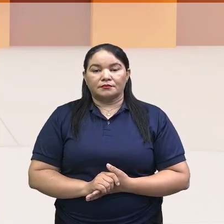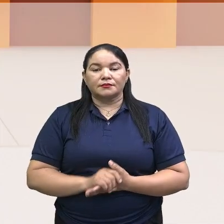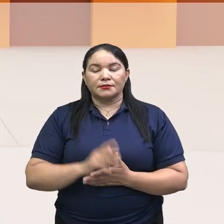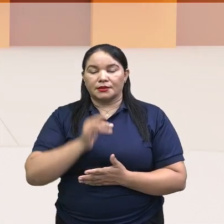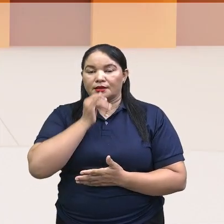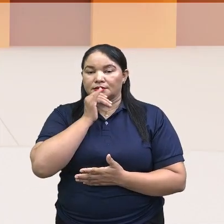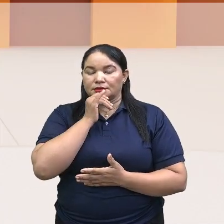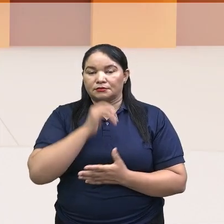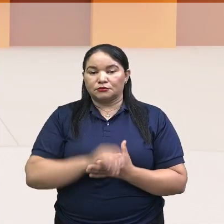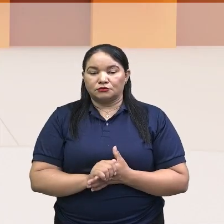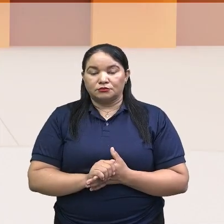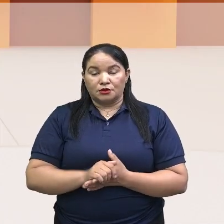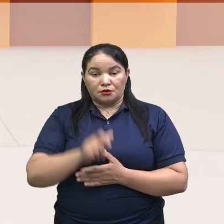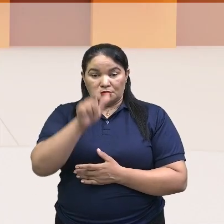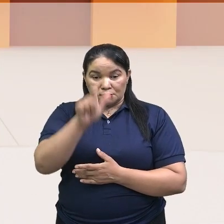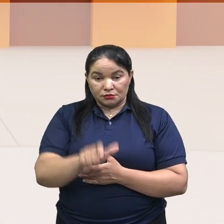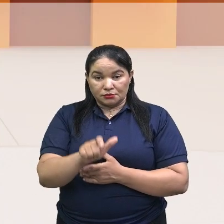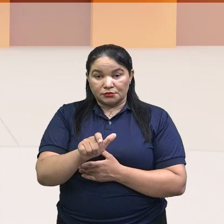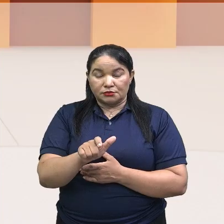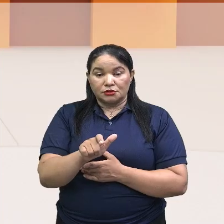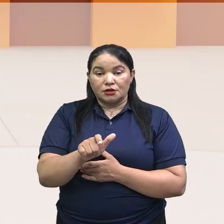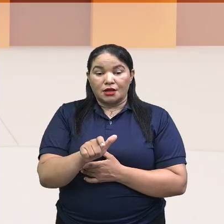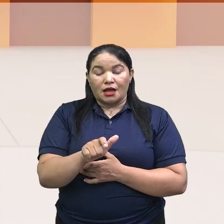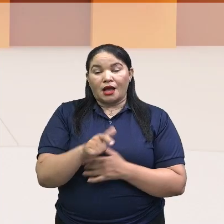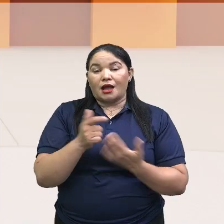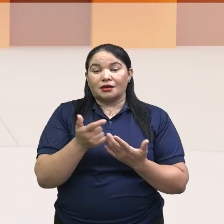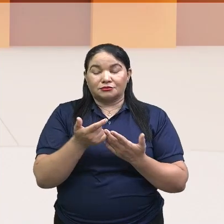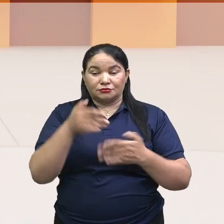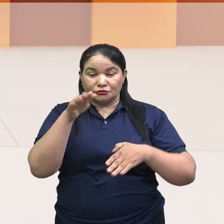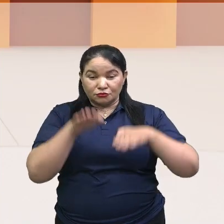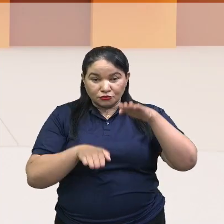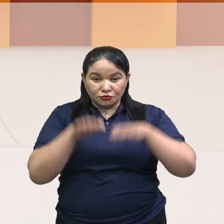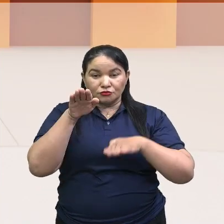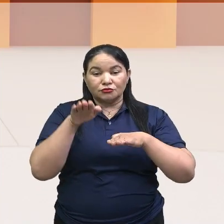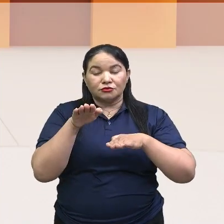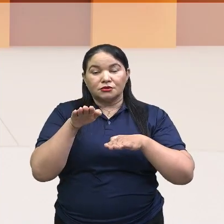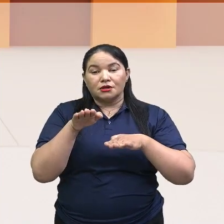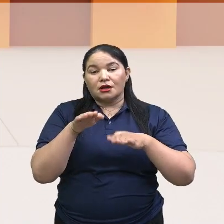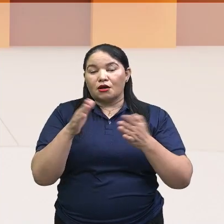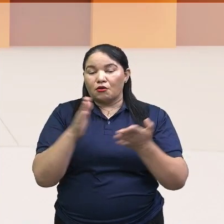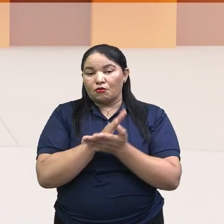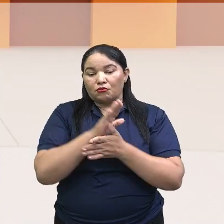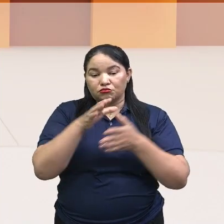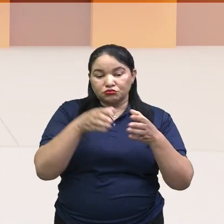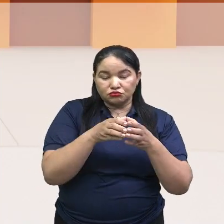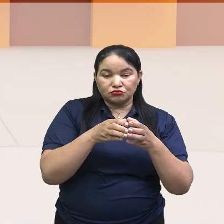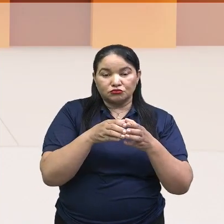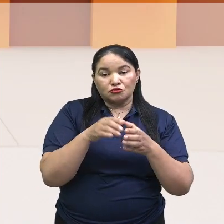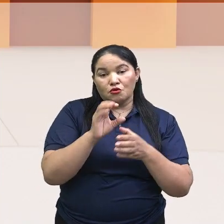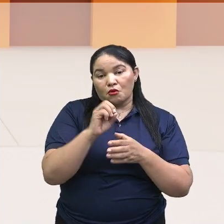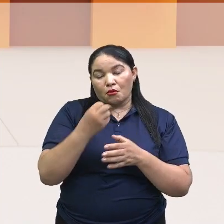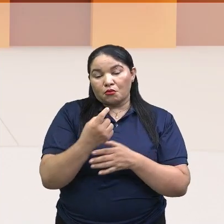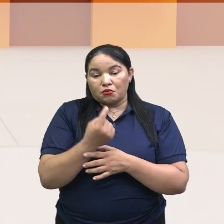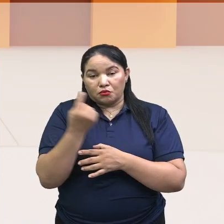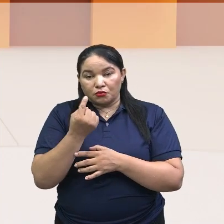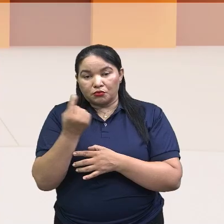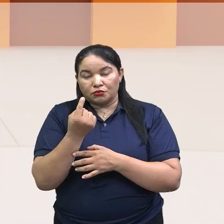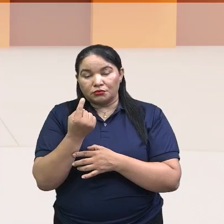injusto e desigual de indivíduos ou grupos com base